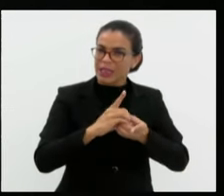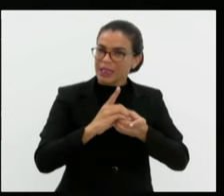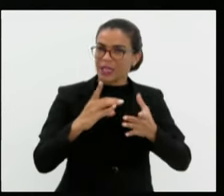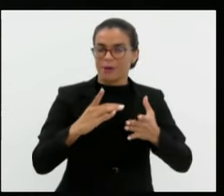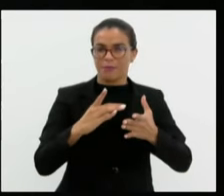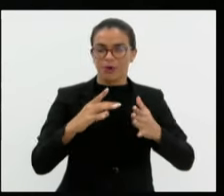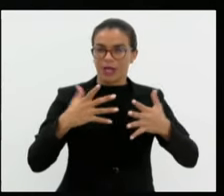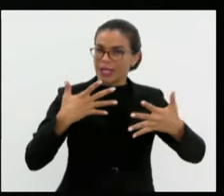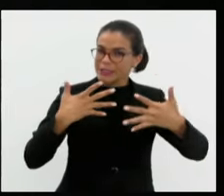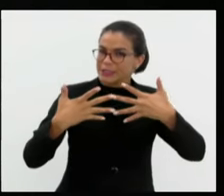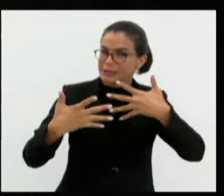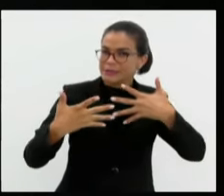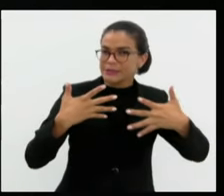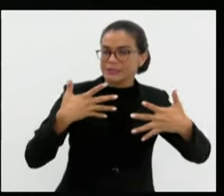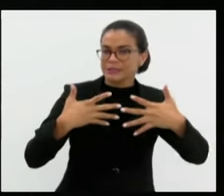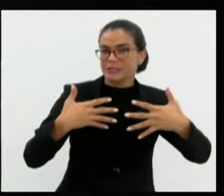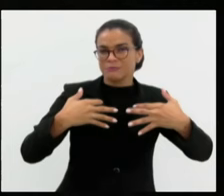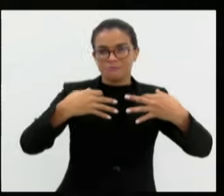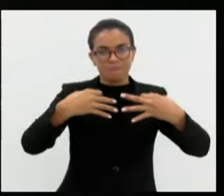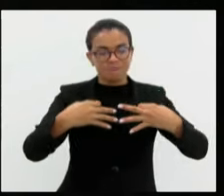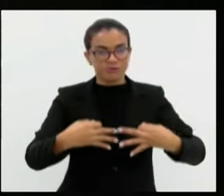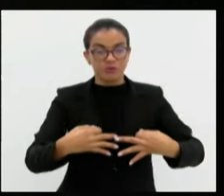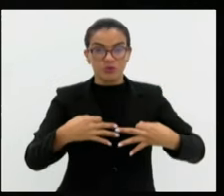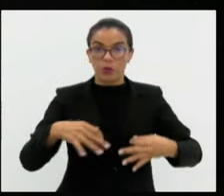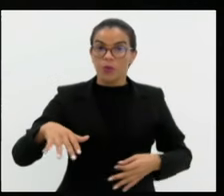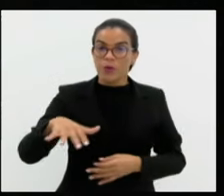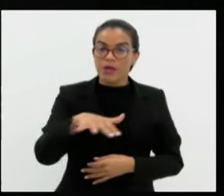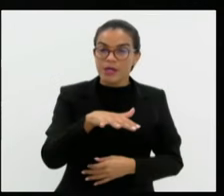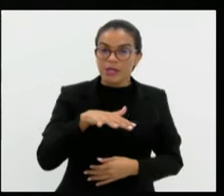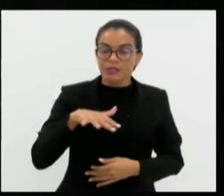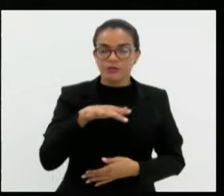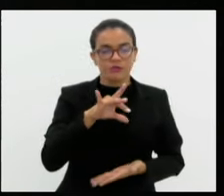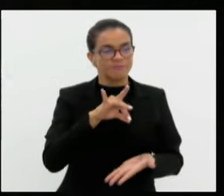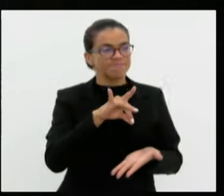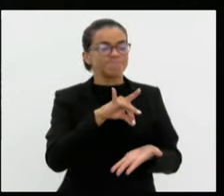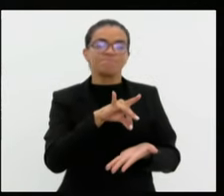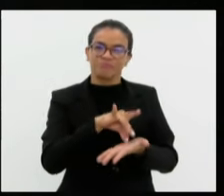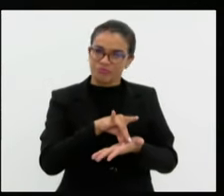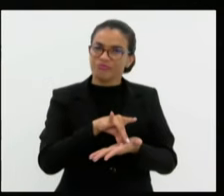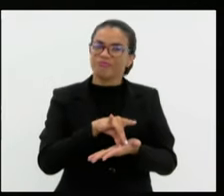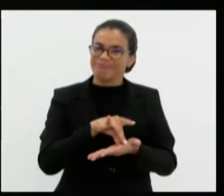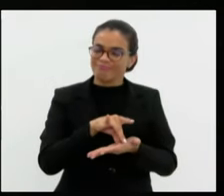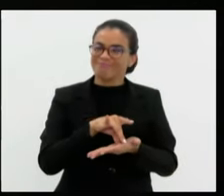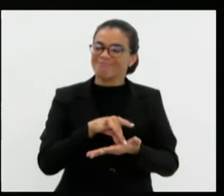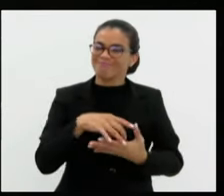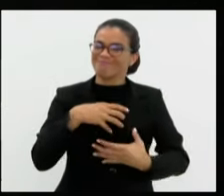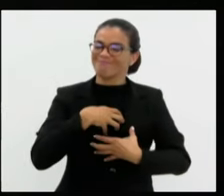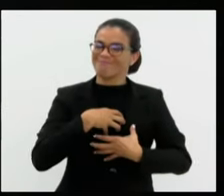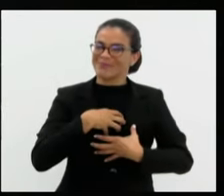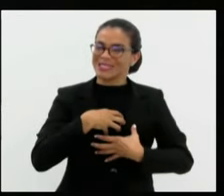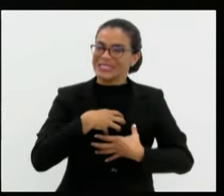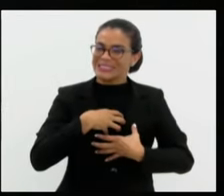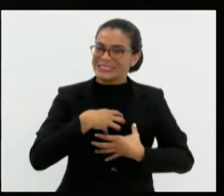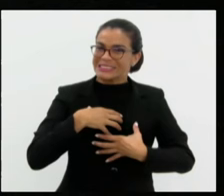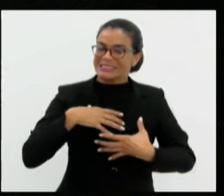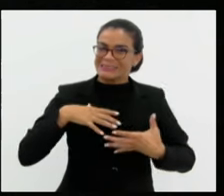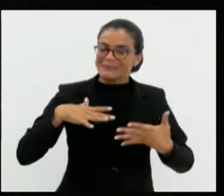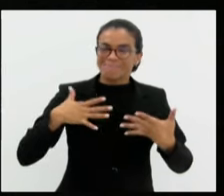maneira transparente, uma situação que, de fato, mexe e